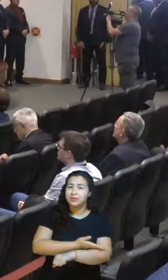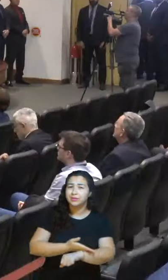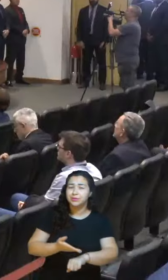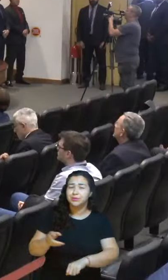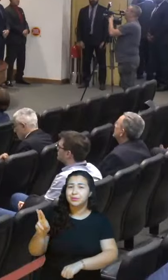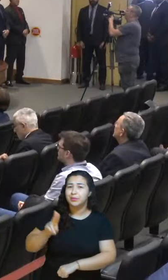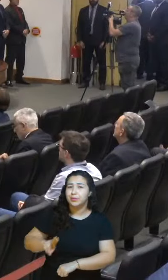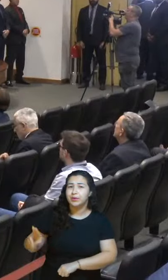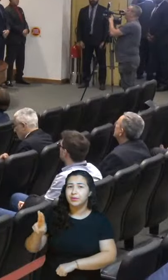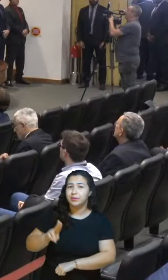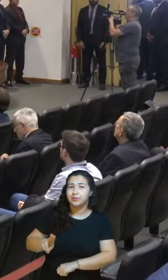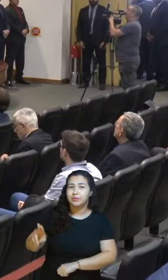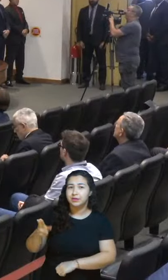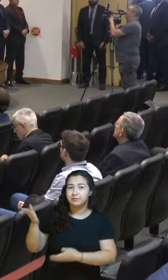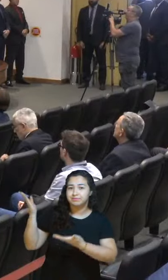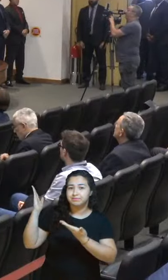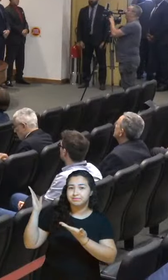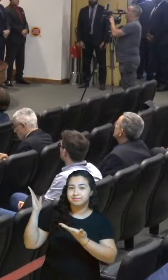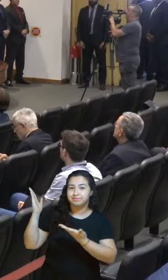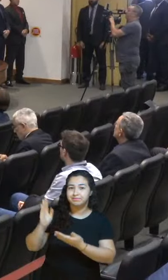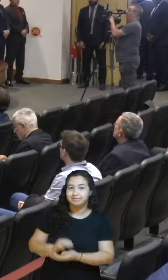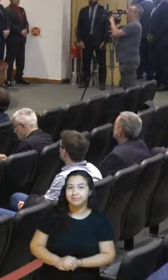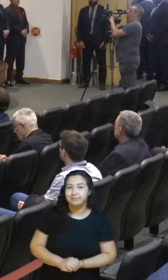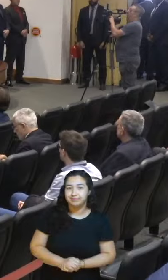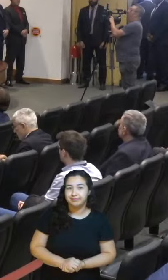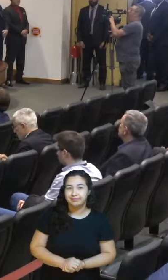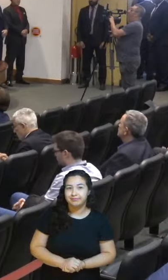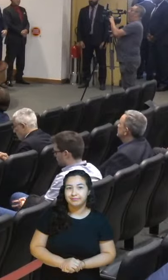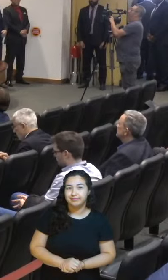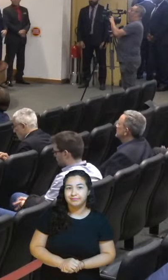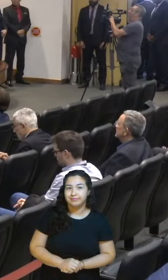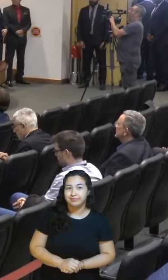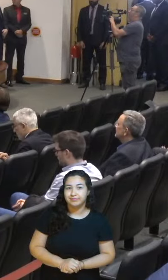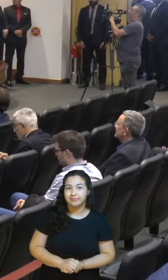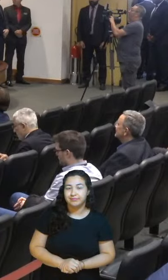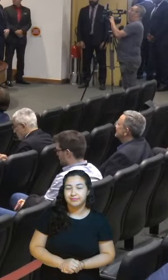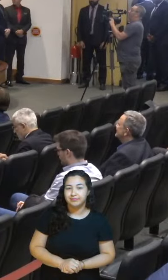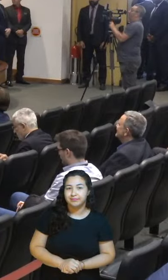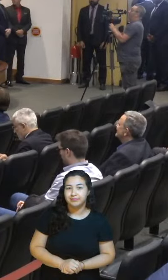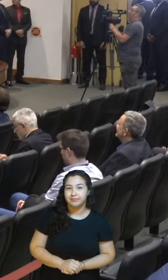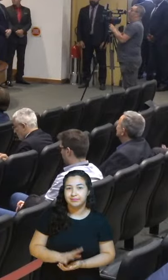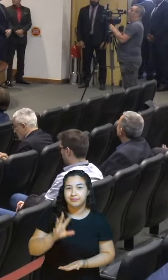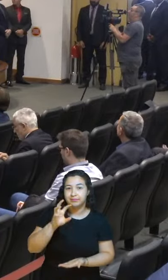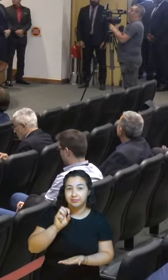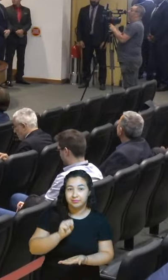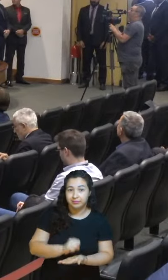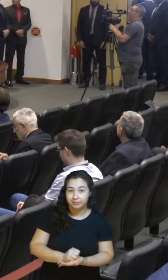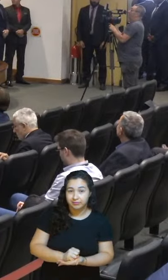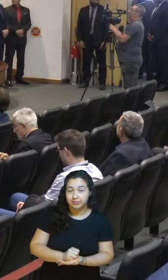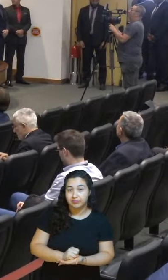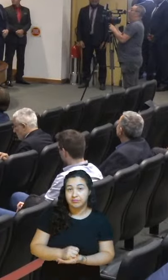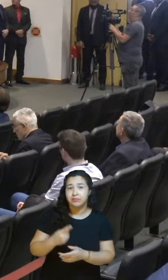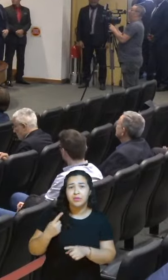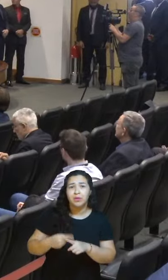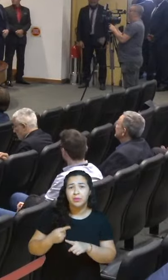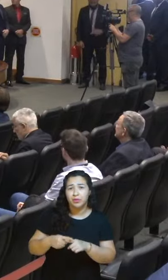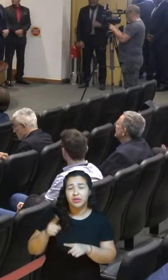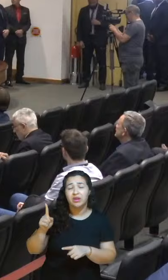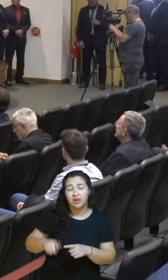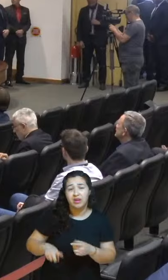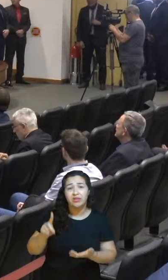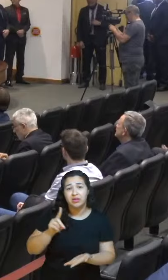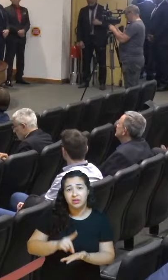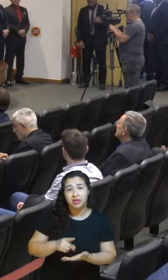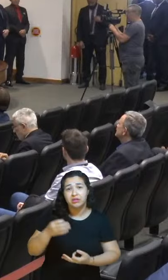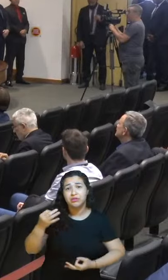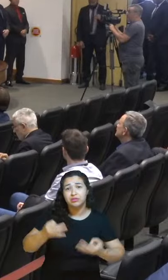usar nós temos questão de registrar para porque de verdade a justiça